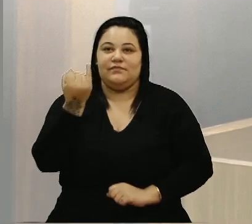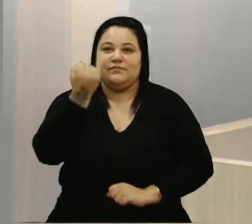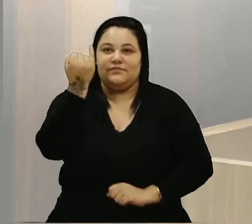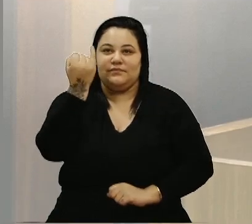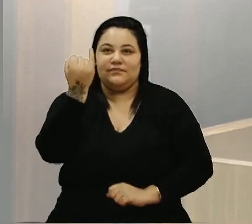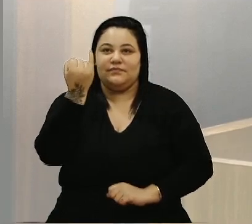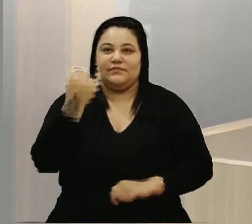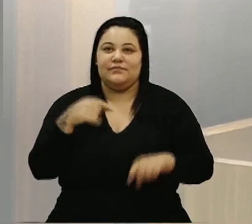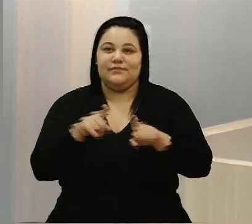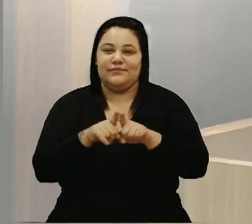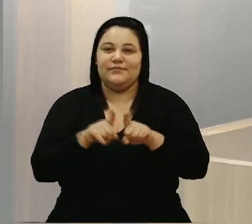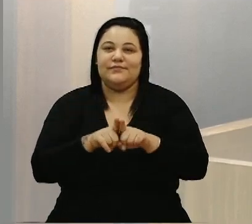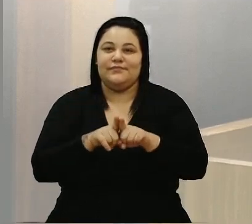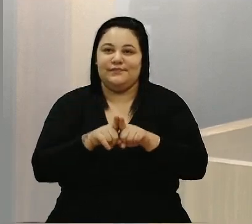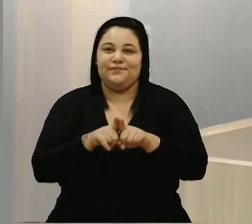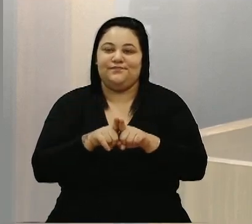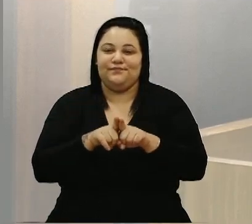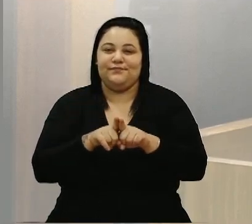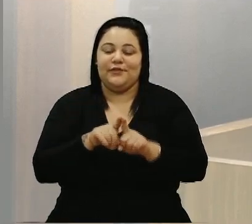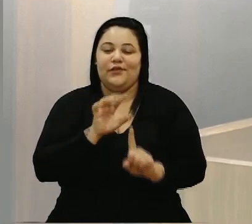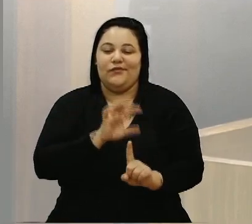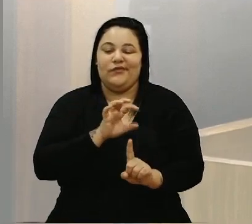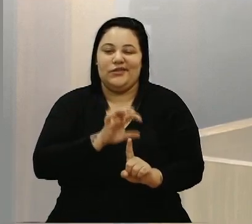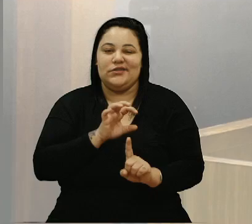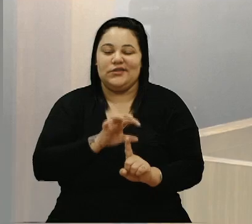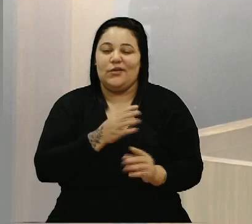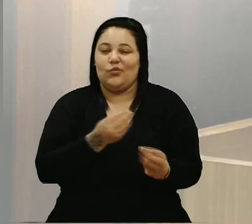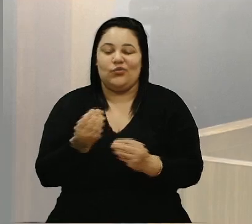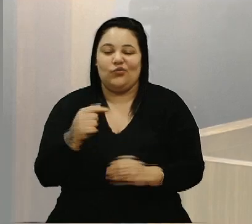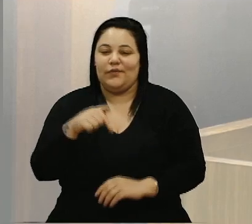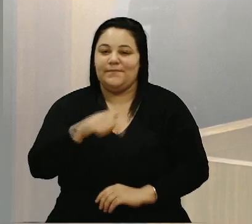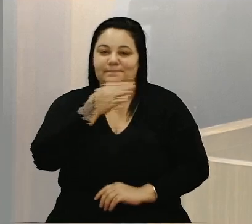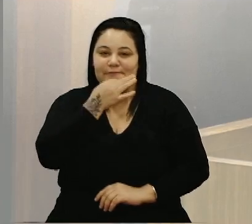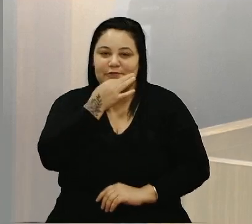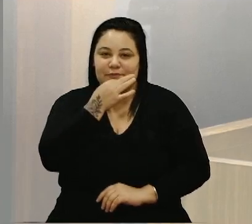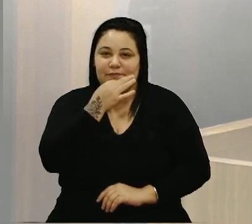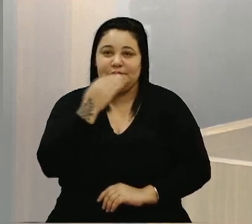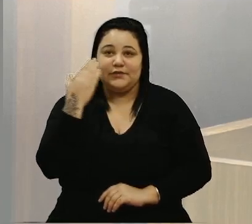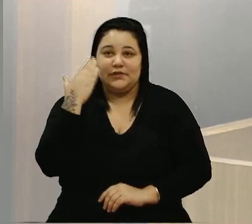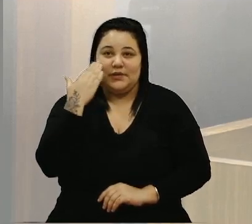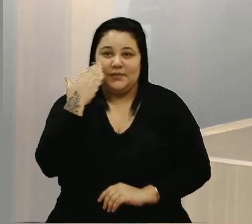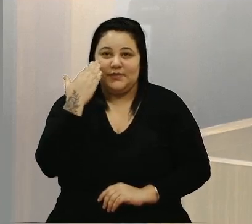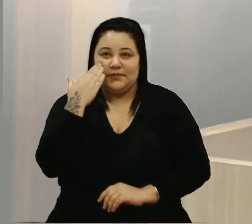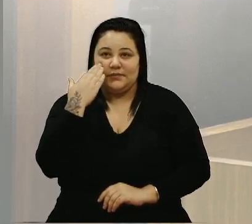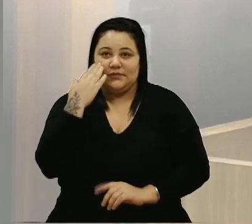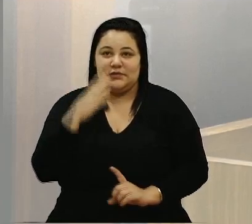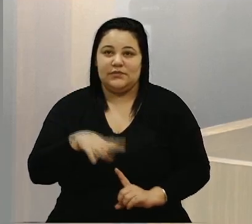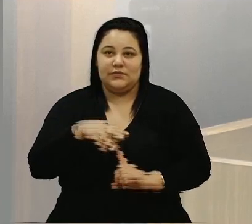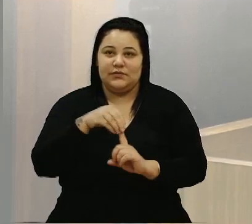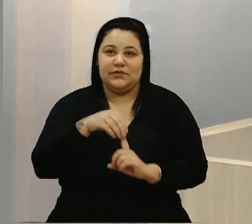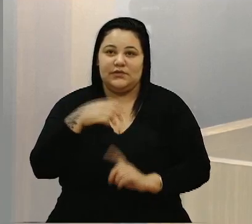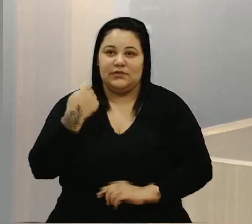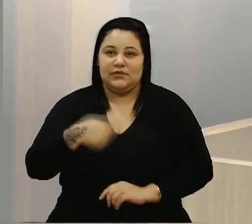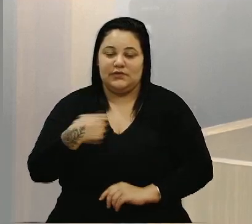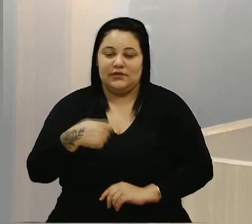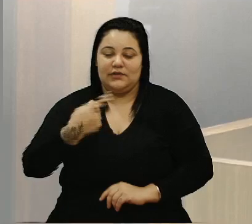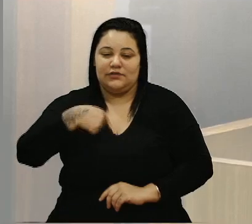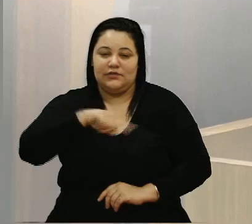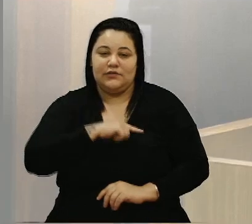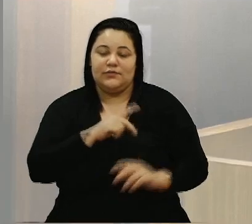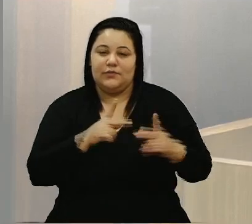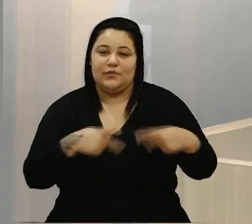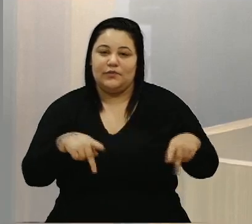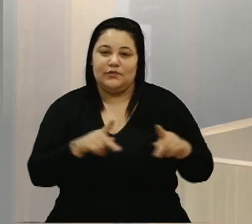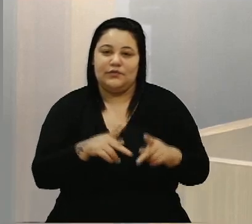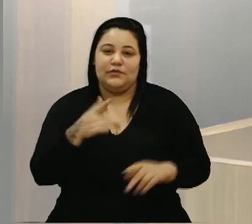tão latente na nossa cidade. Nós sabemos que, dentre as principais necessidades da nossa população, a